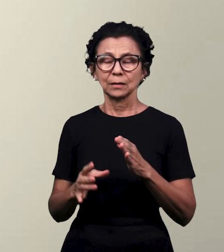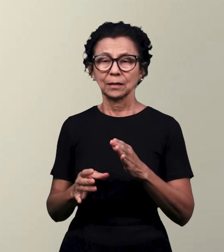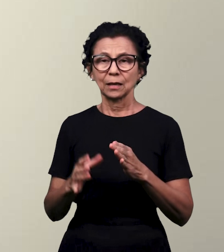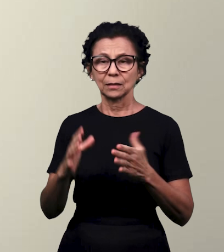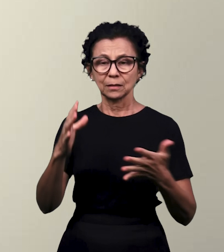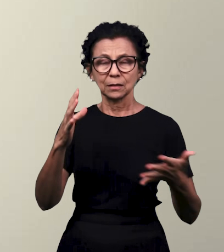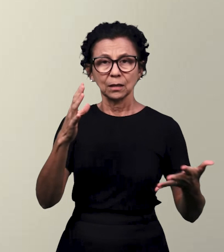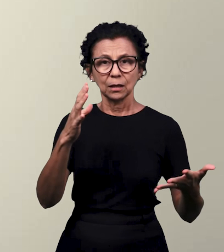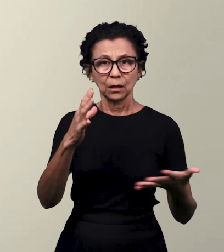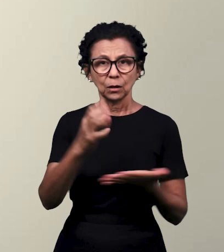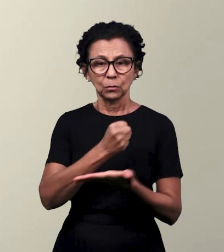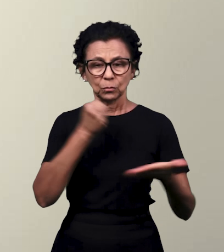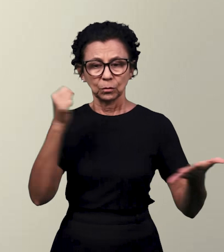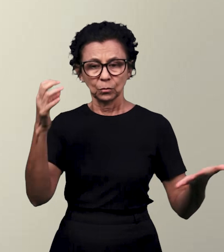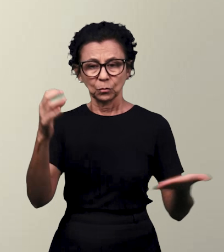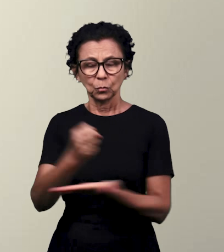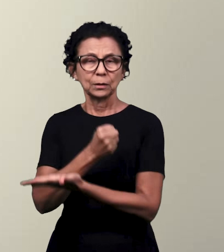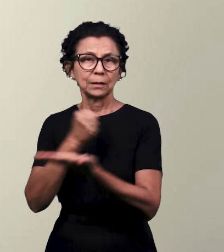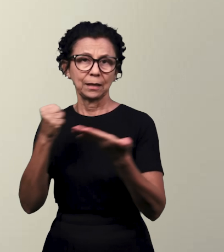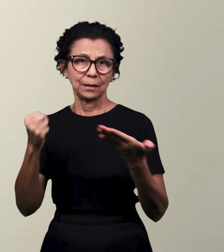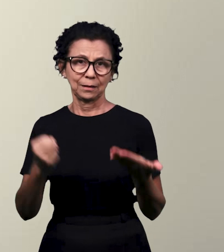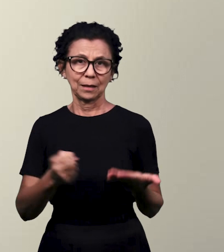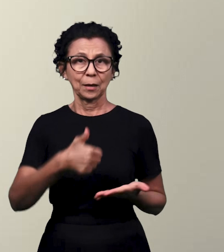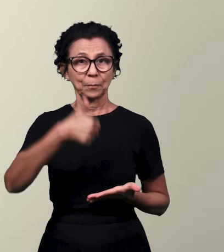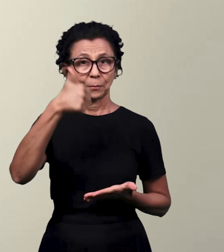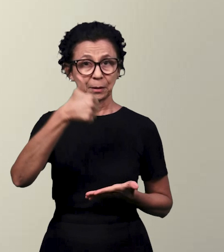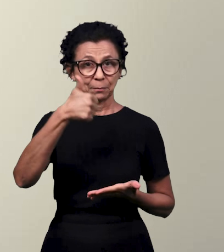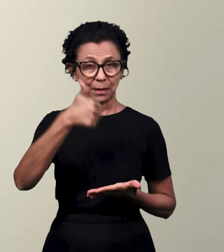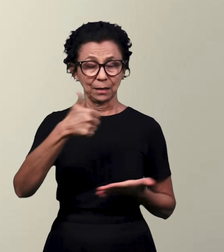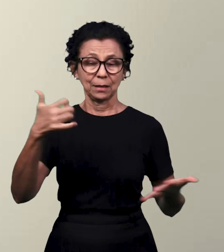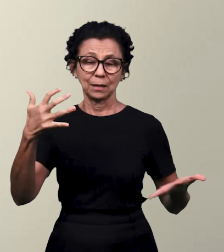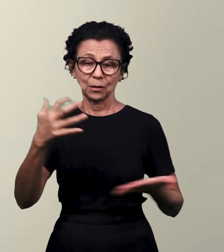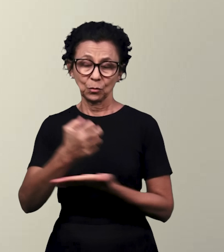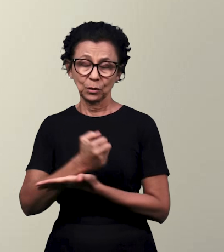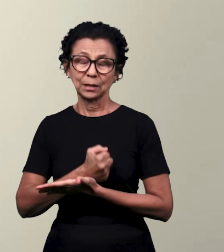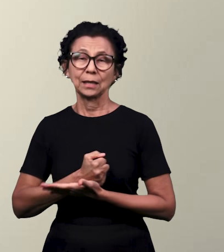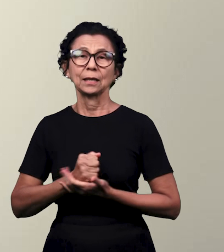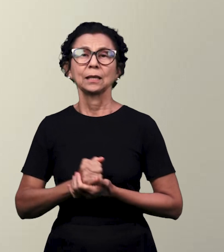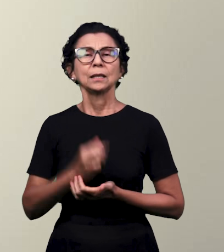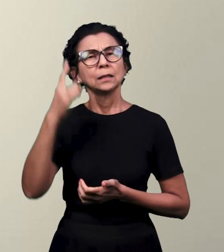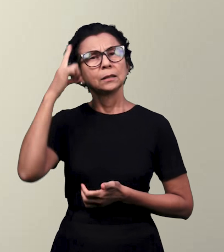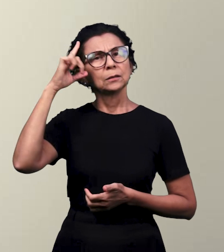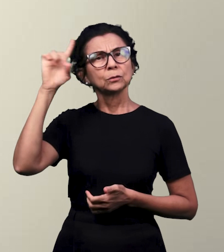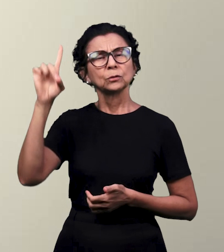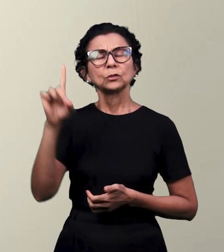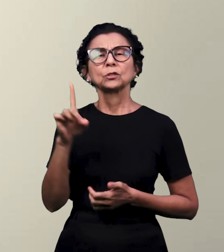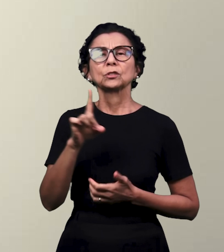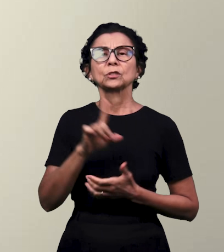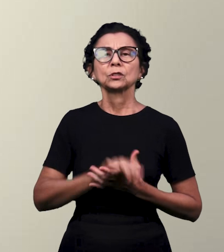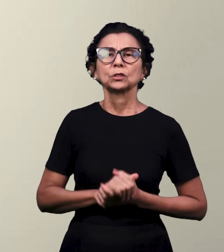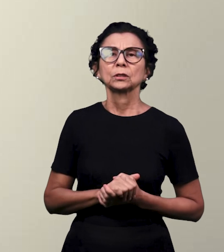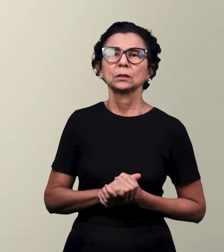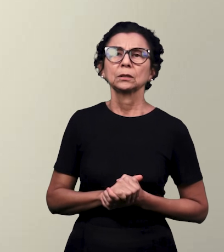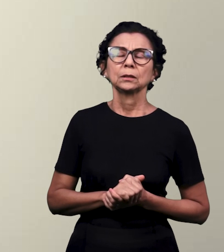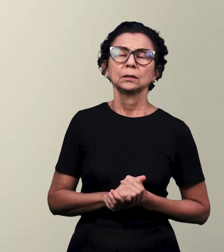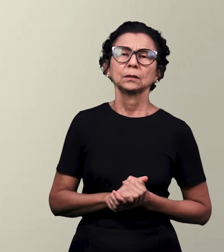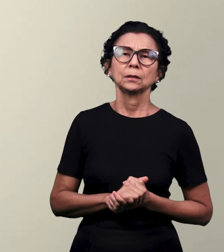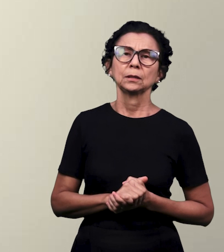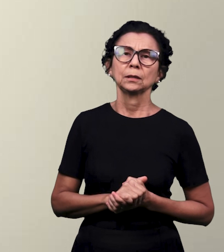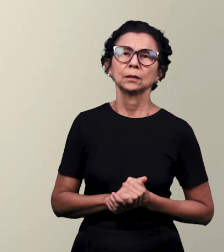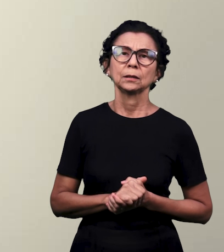festa das primícias, ela era comemorada no sábado subsequente, no domingo subsequente